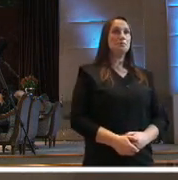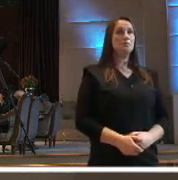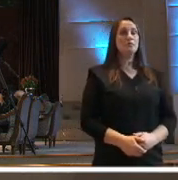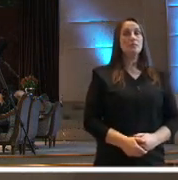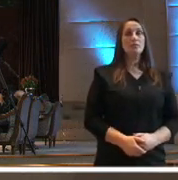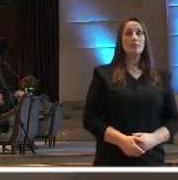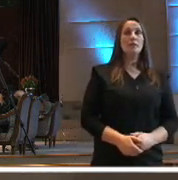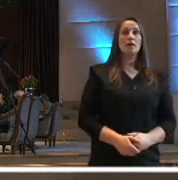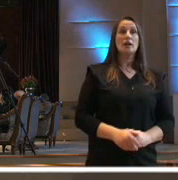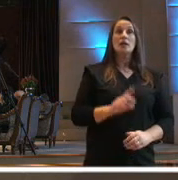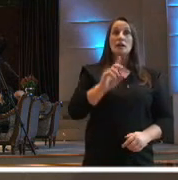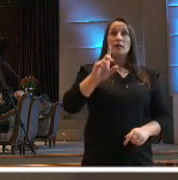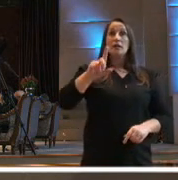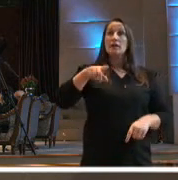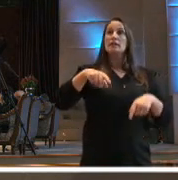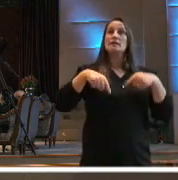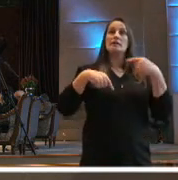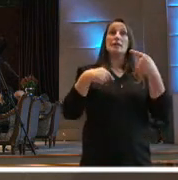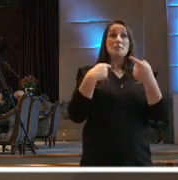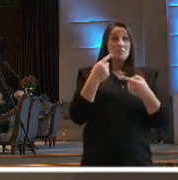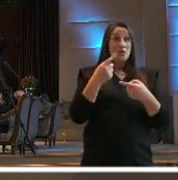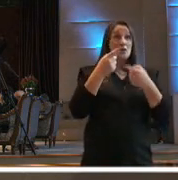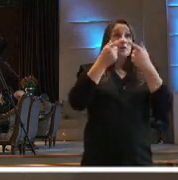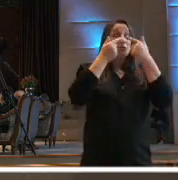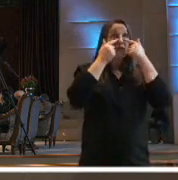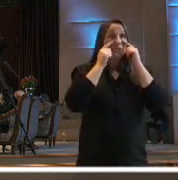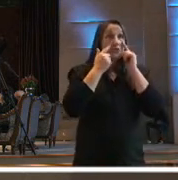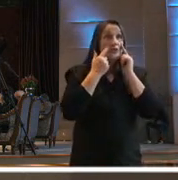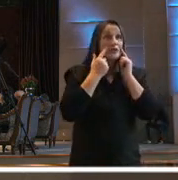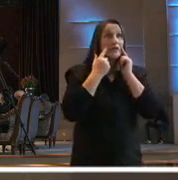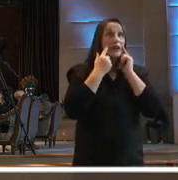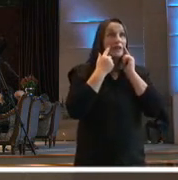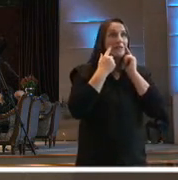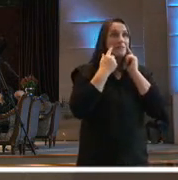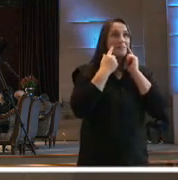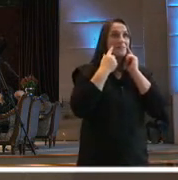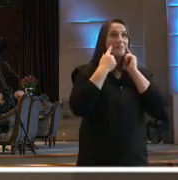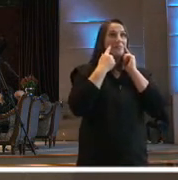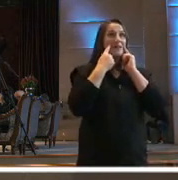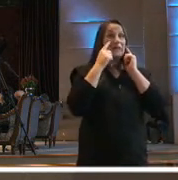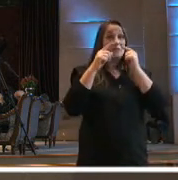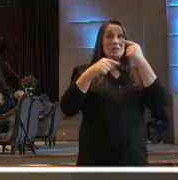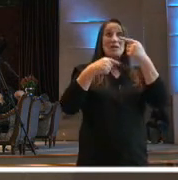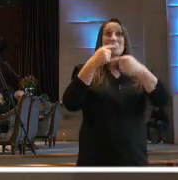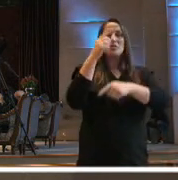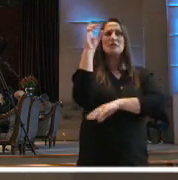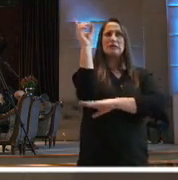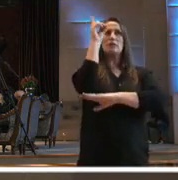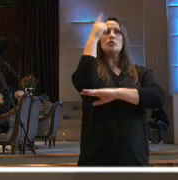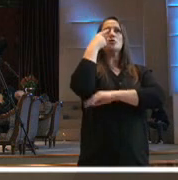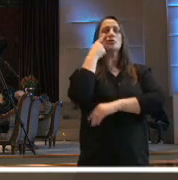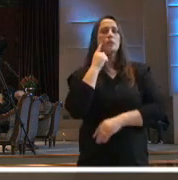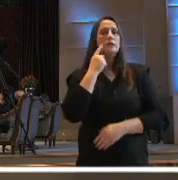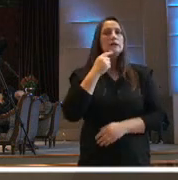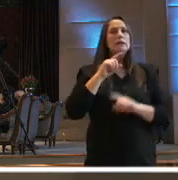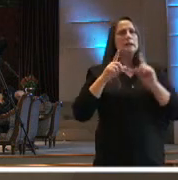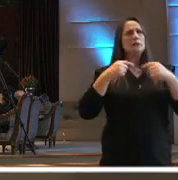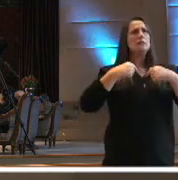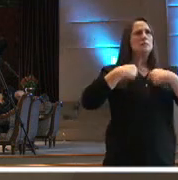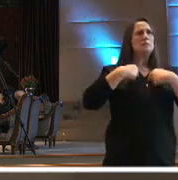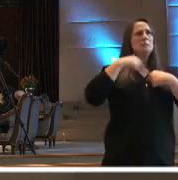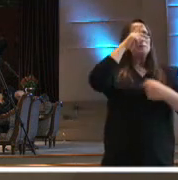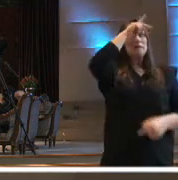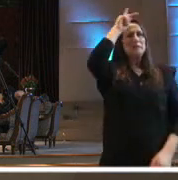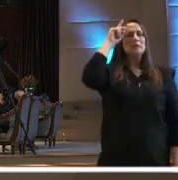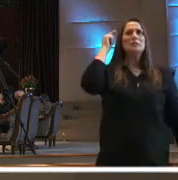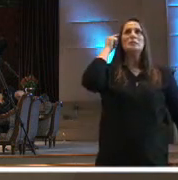foi que depois de chorar, e aí eu estou imaginando, a Bíblia não dá os eventos, mas eu fico imaginando aqui na minha mente